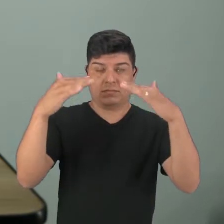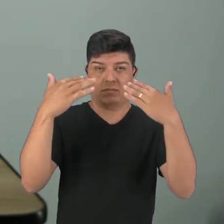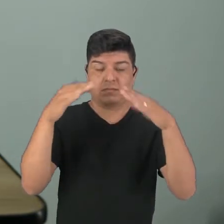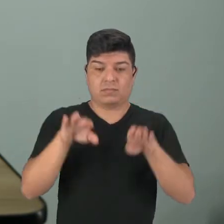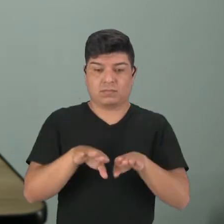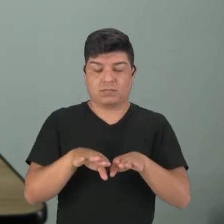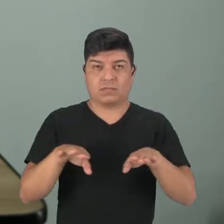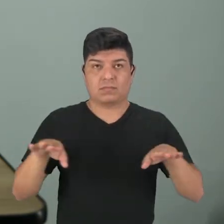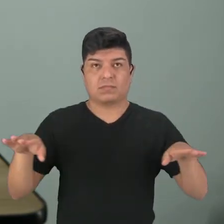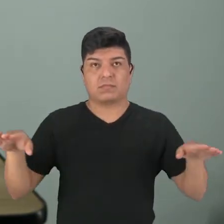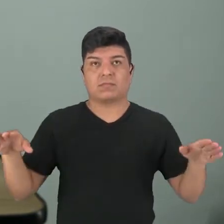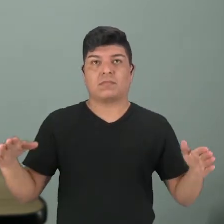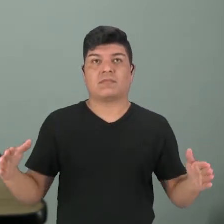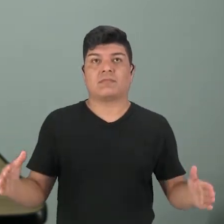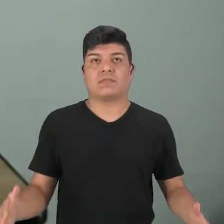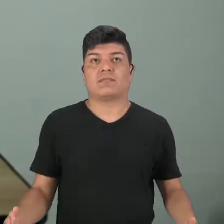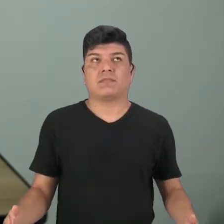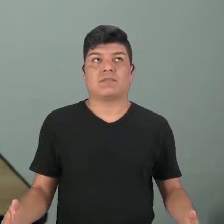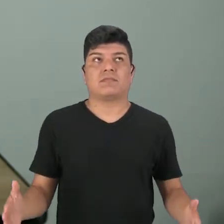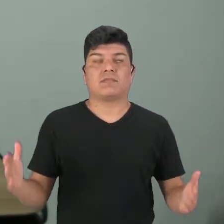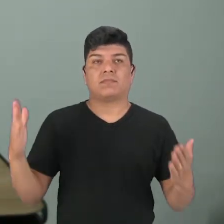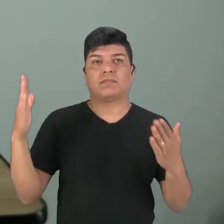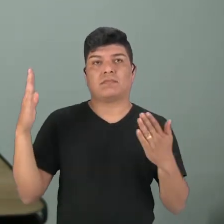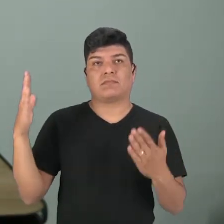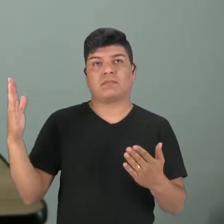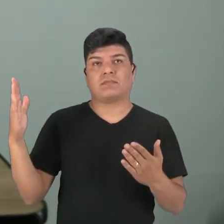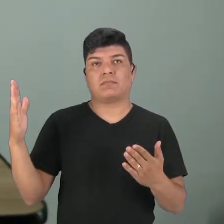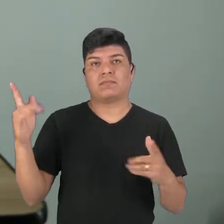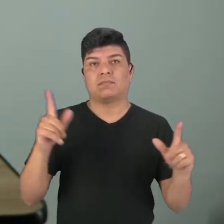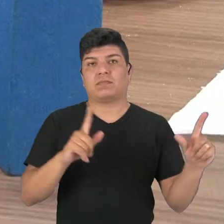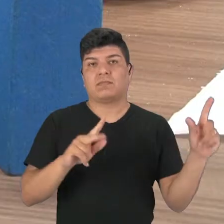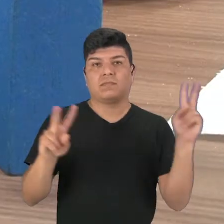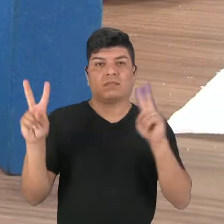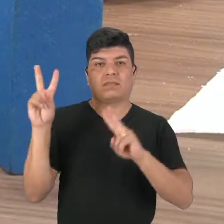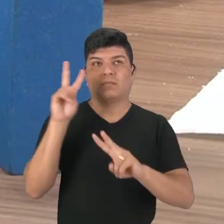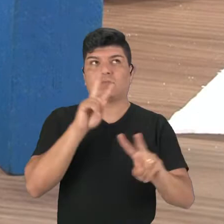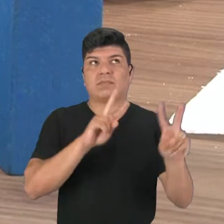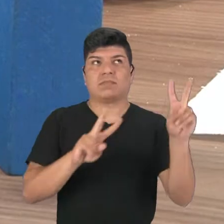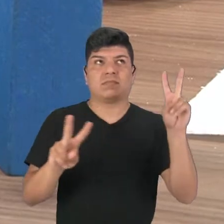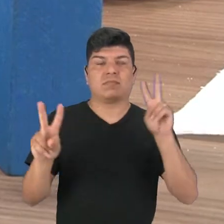dessa mesa, visualize todas